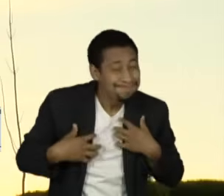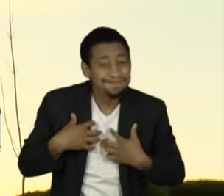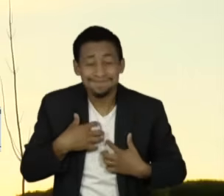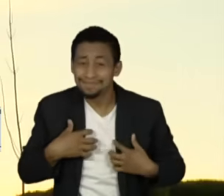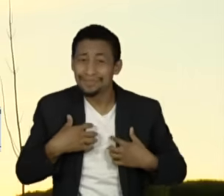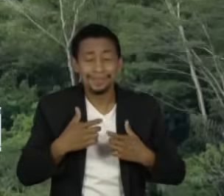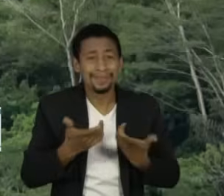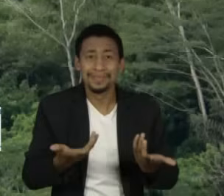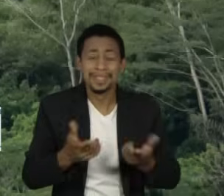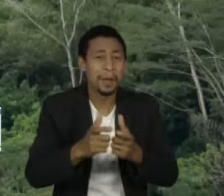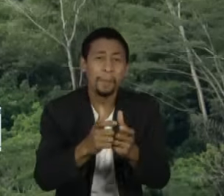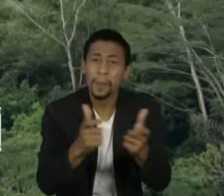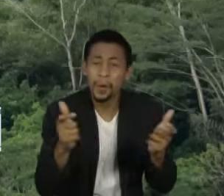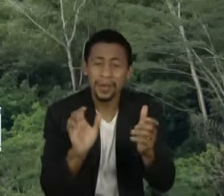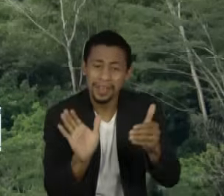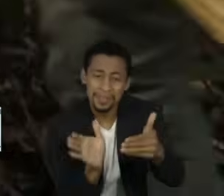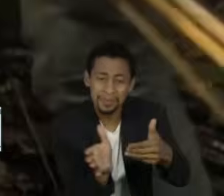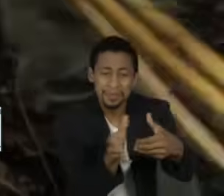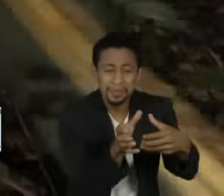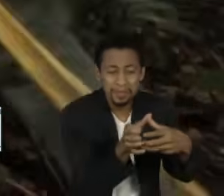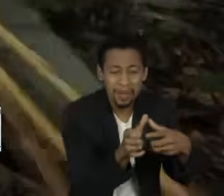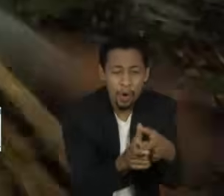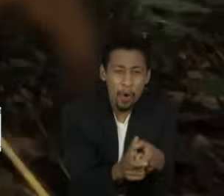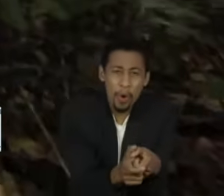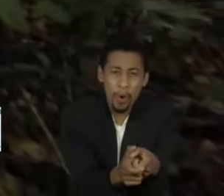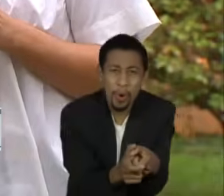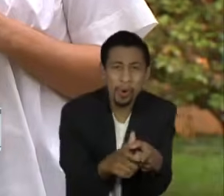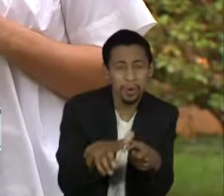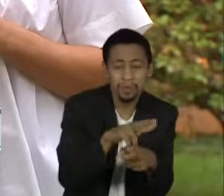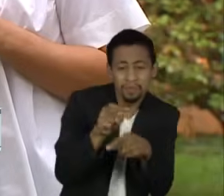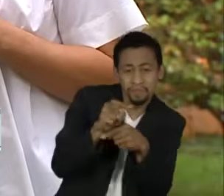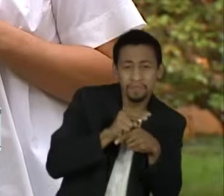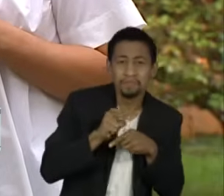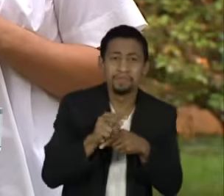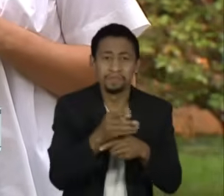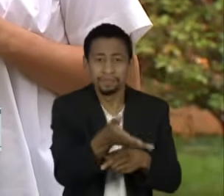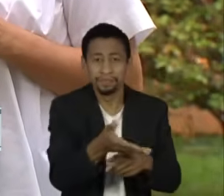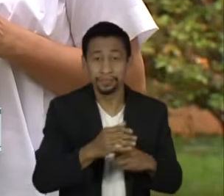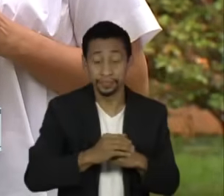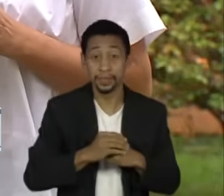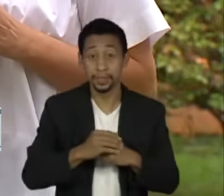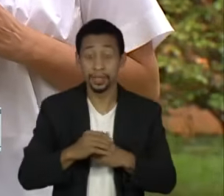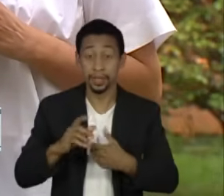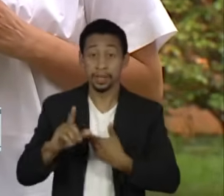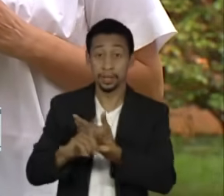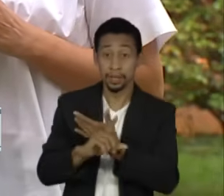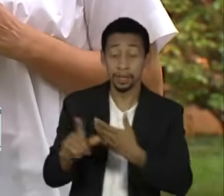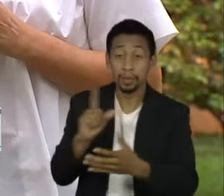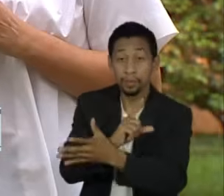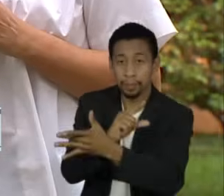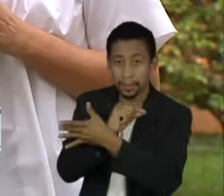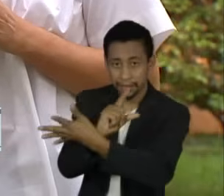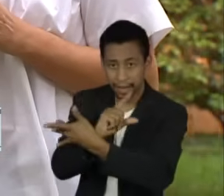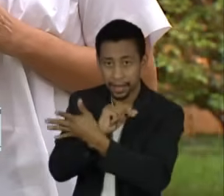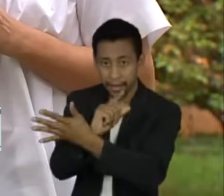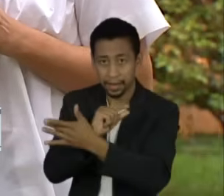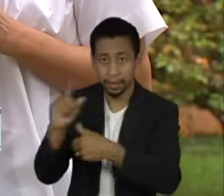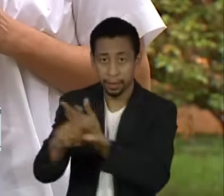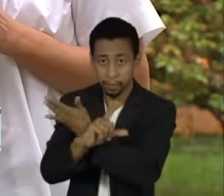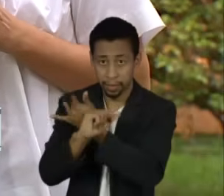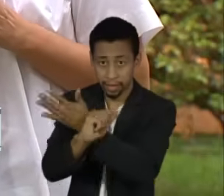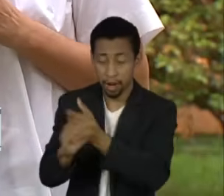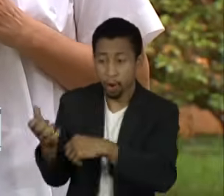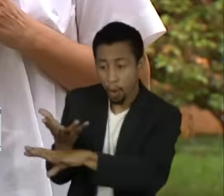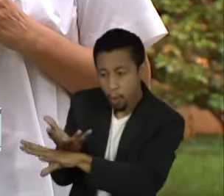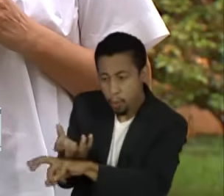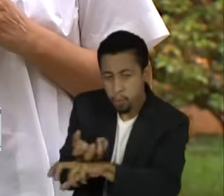essas espécies estão restritas a pequenas áreas conservadas. Amazônia, Pantanal, Cerrado, Pampa, Mata